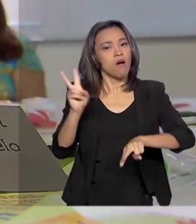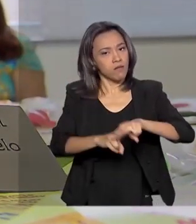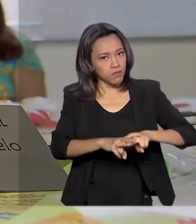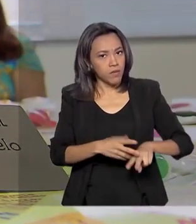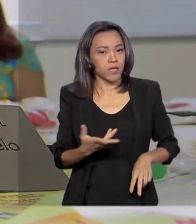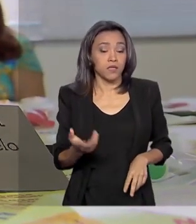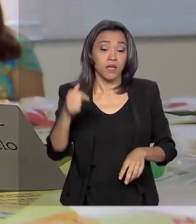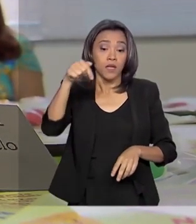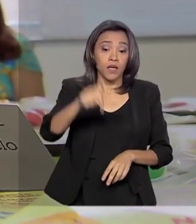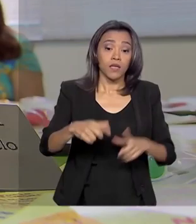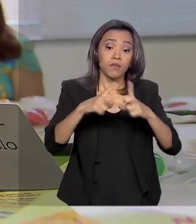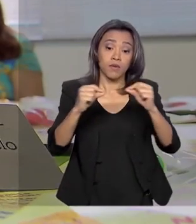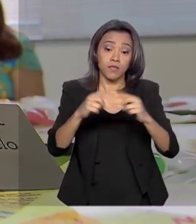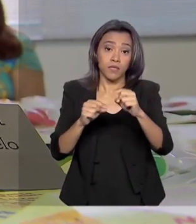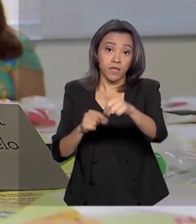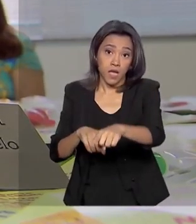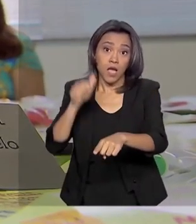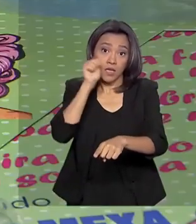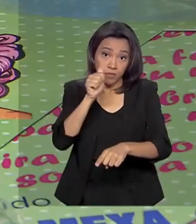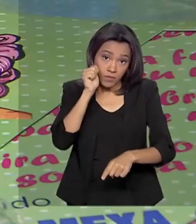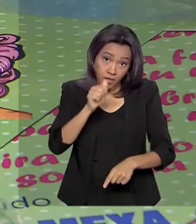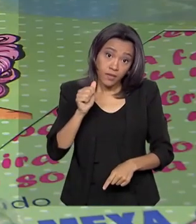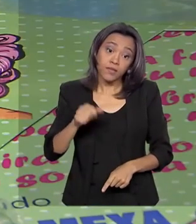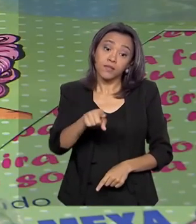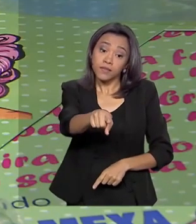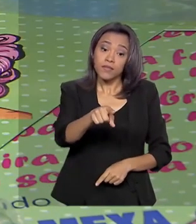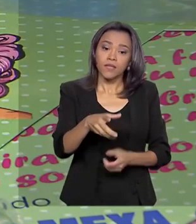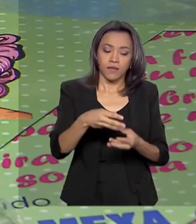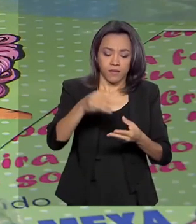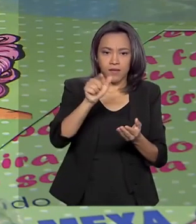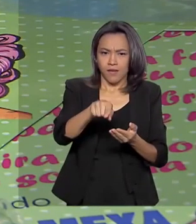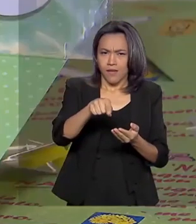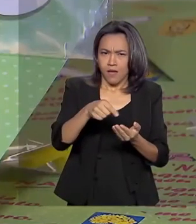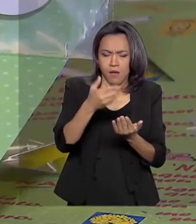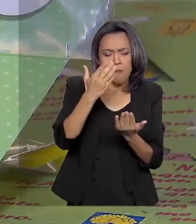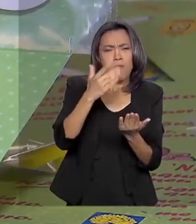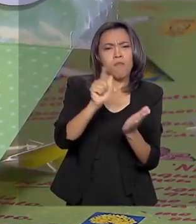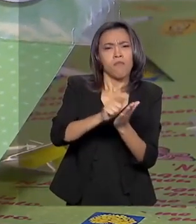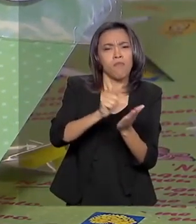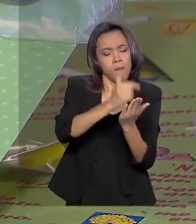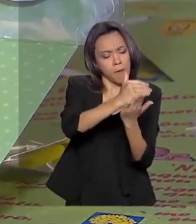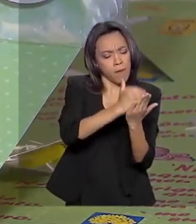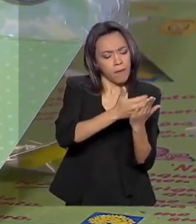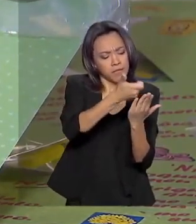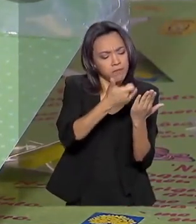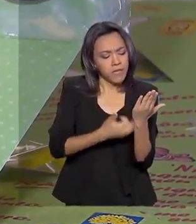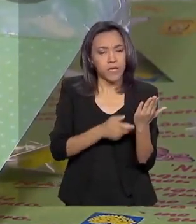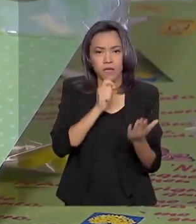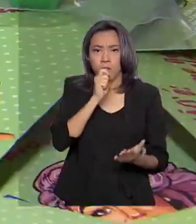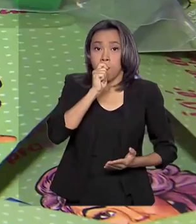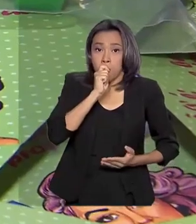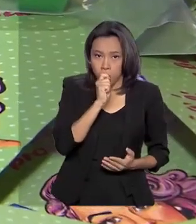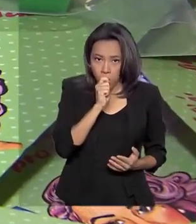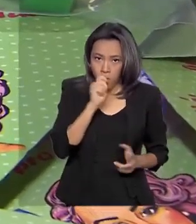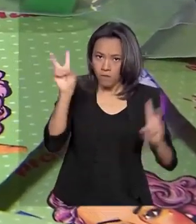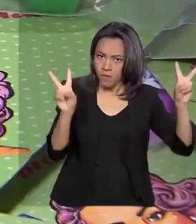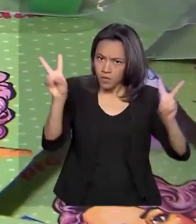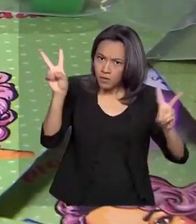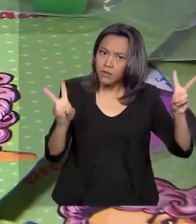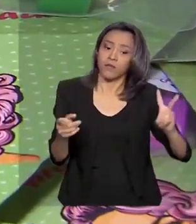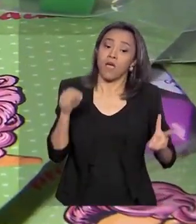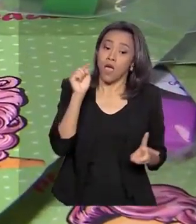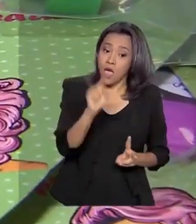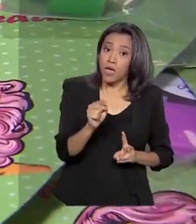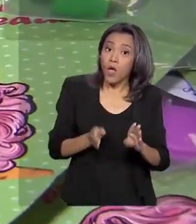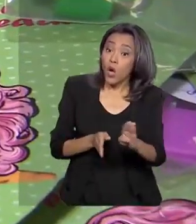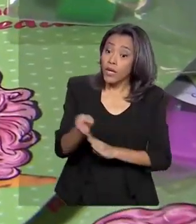Distrito Federal, as mulheres recebem da polícia panfletos explicativos e apitos durante a folia. A orientação